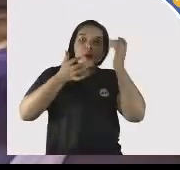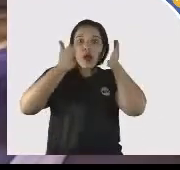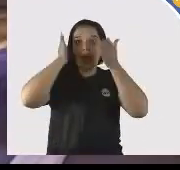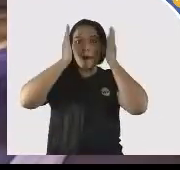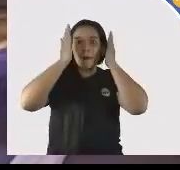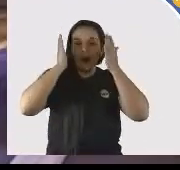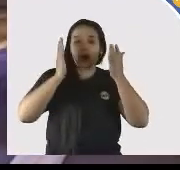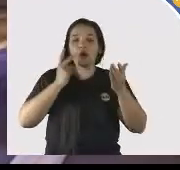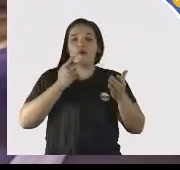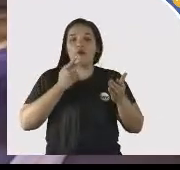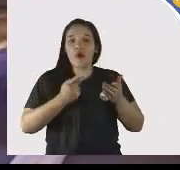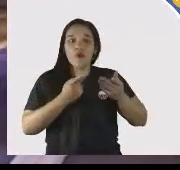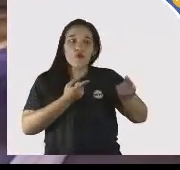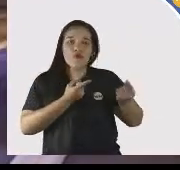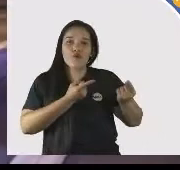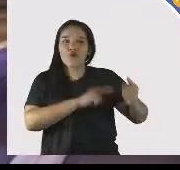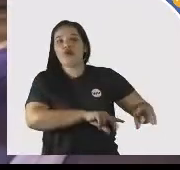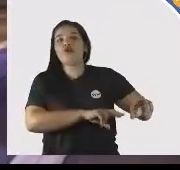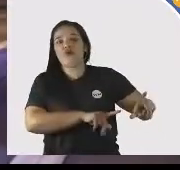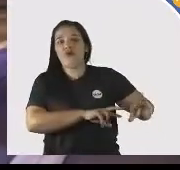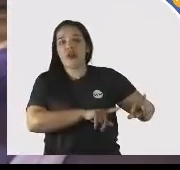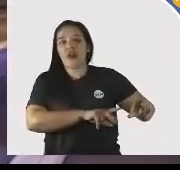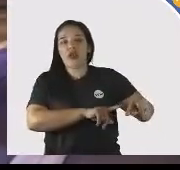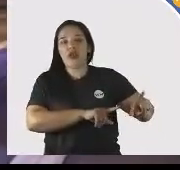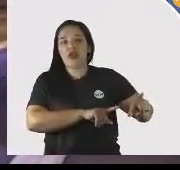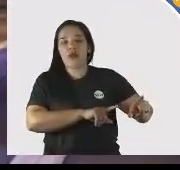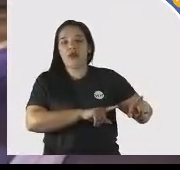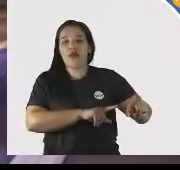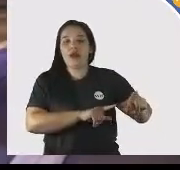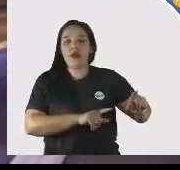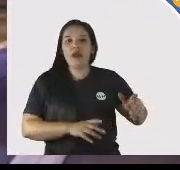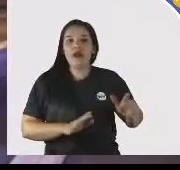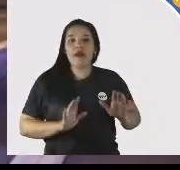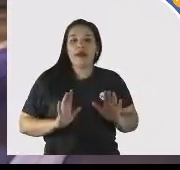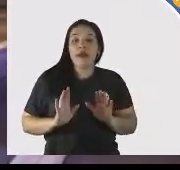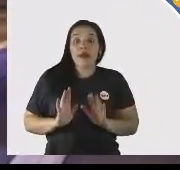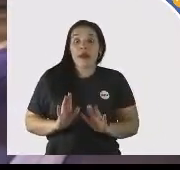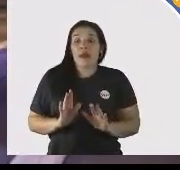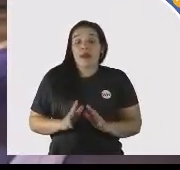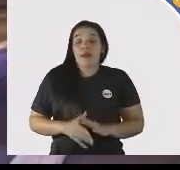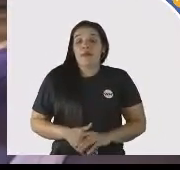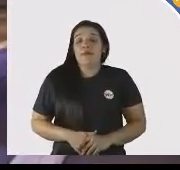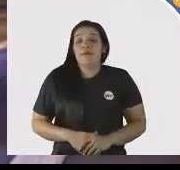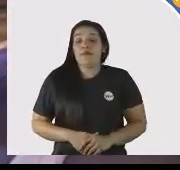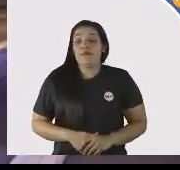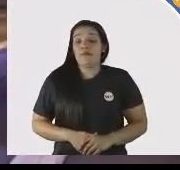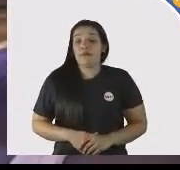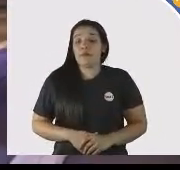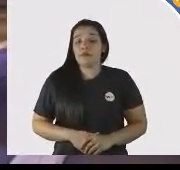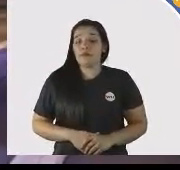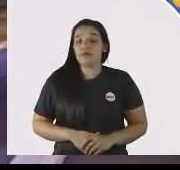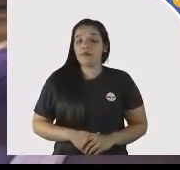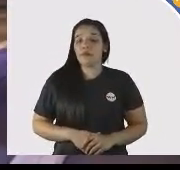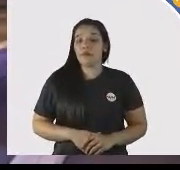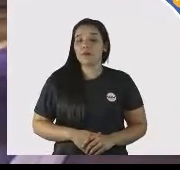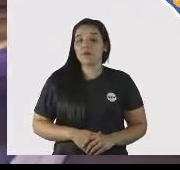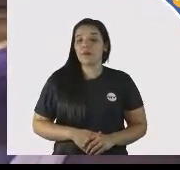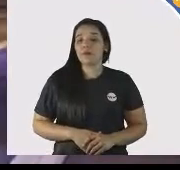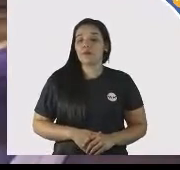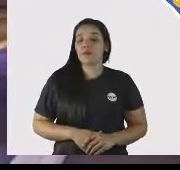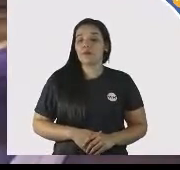mencionou foi o contrário a demanda foi bem maior e no ônibus o